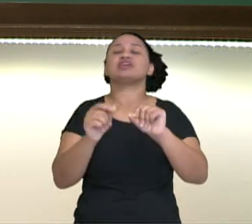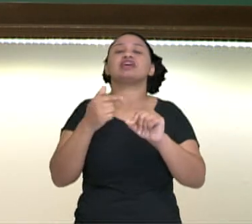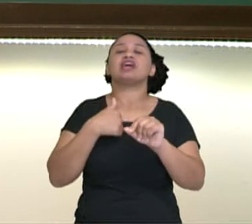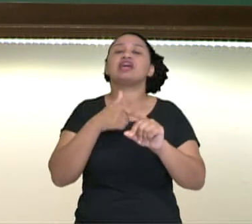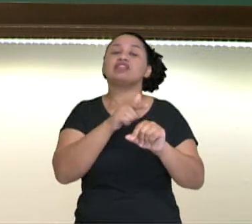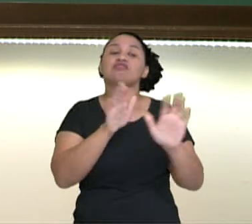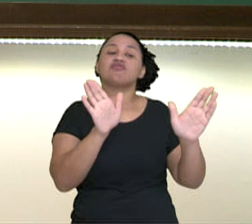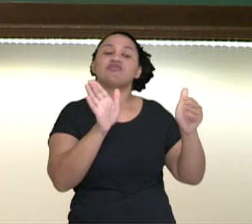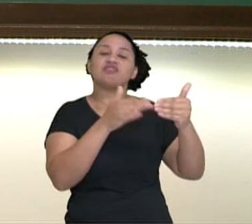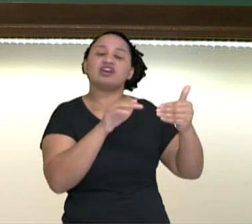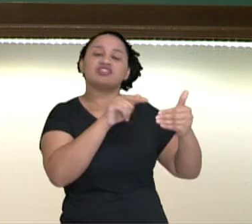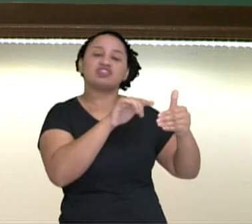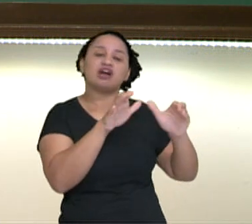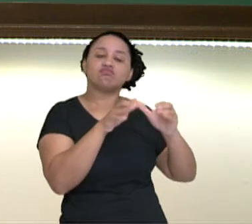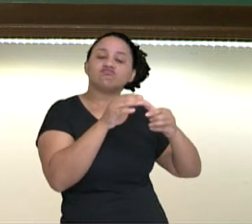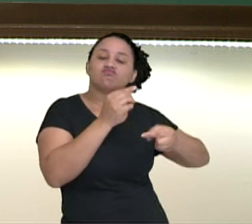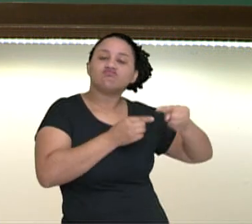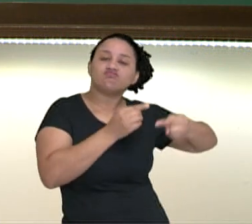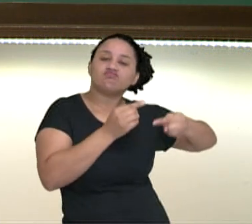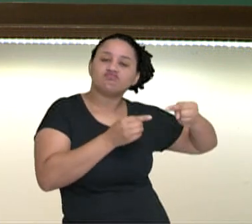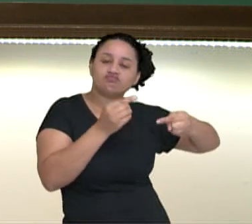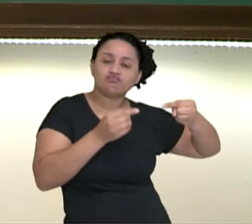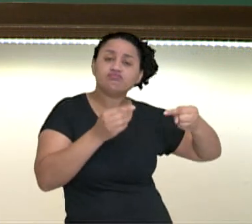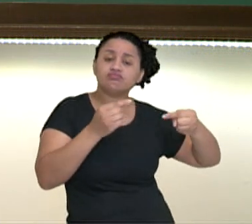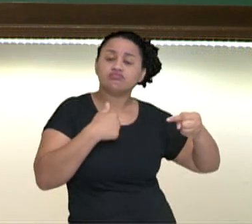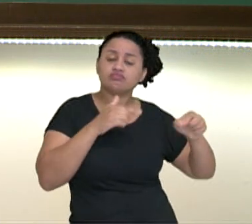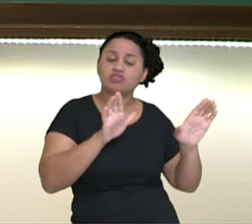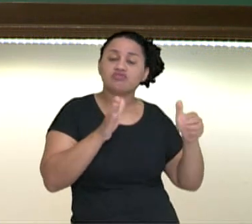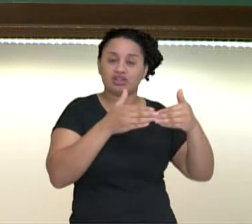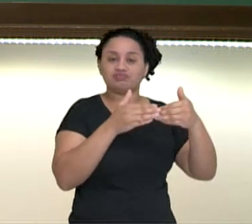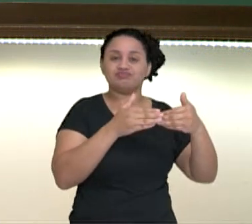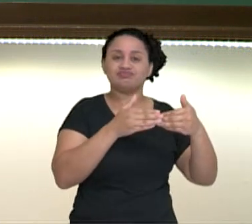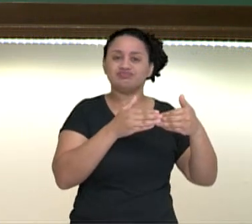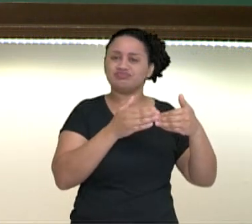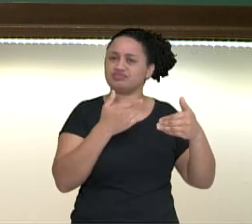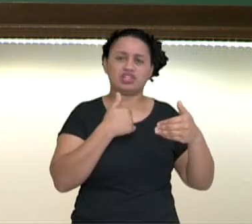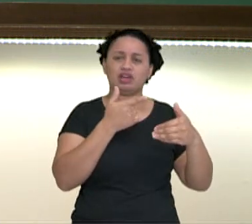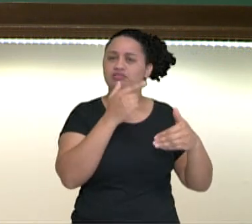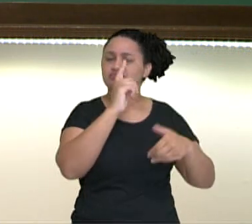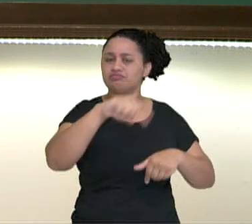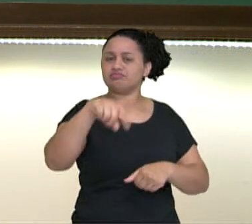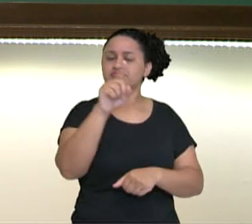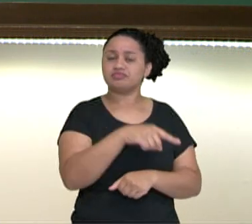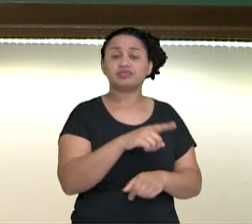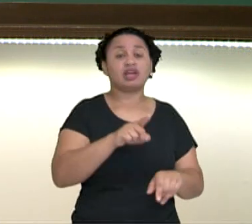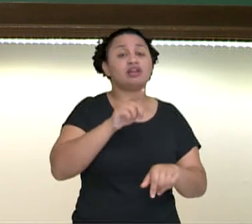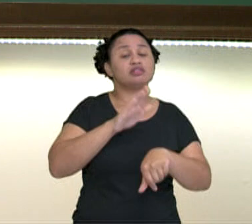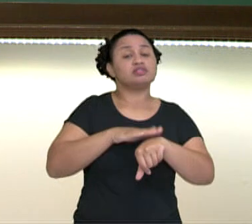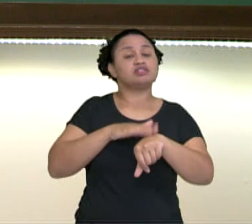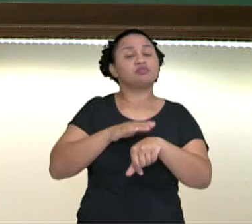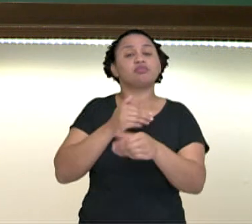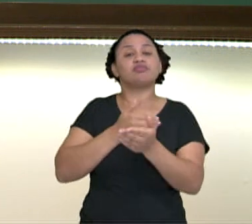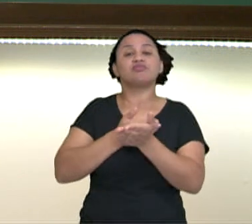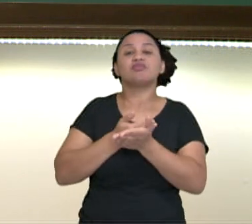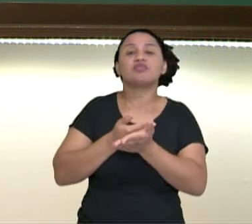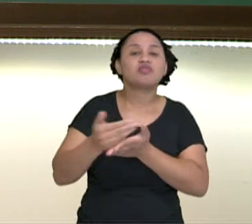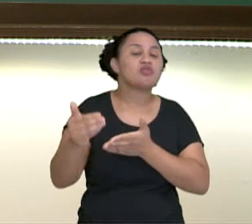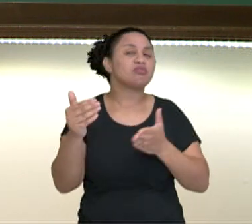de fechar o parlamento. São essas ideias, esse momento que vai acabar gerando uma